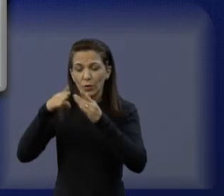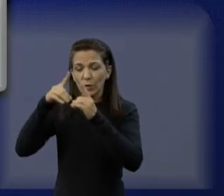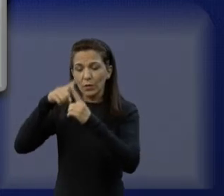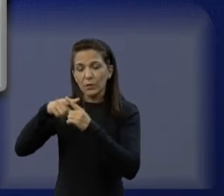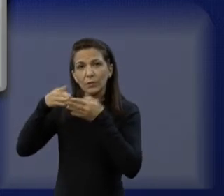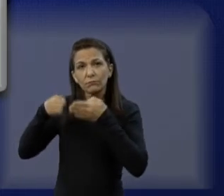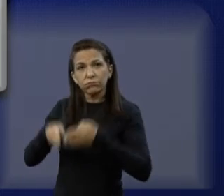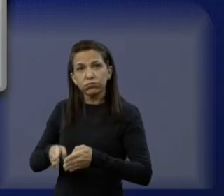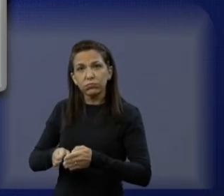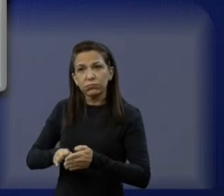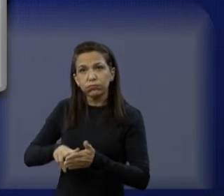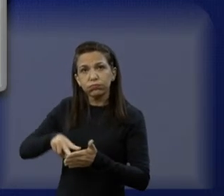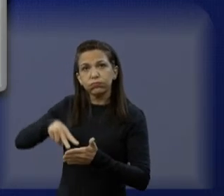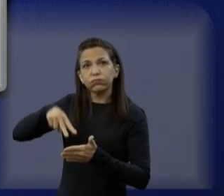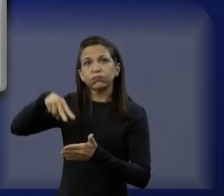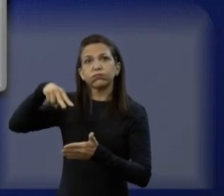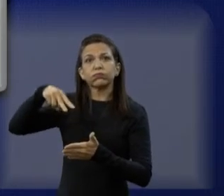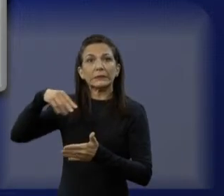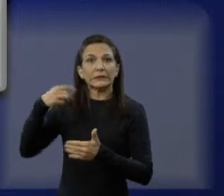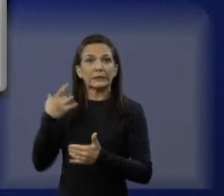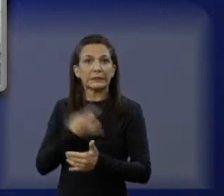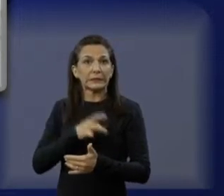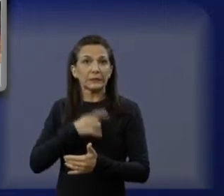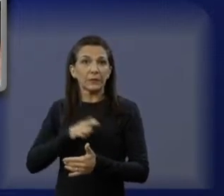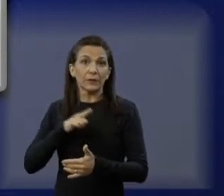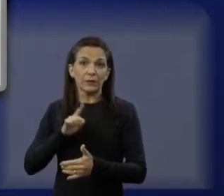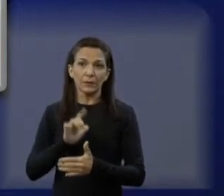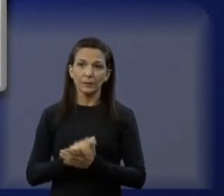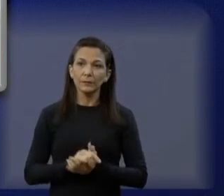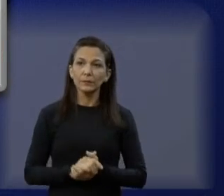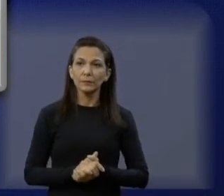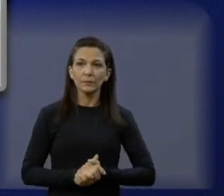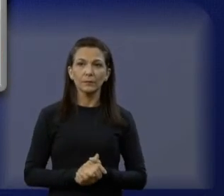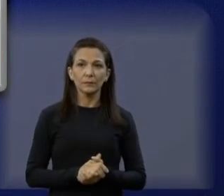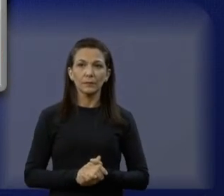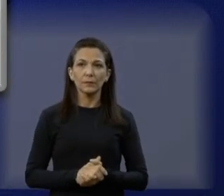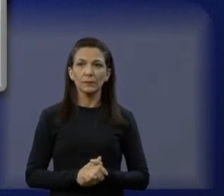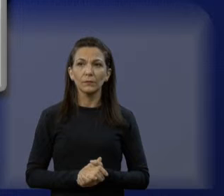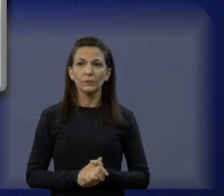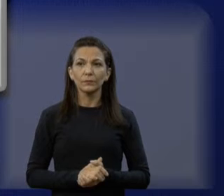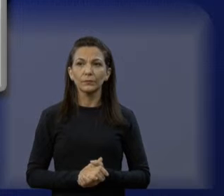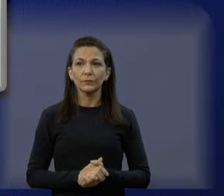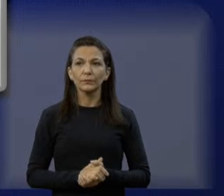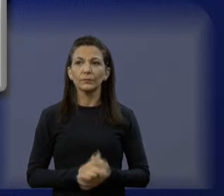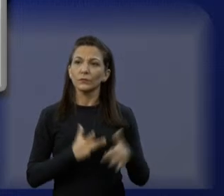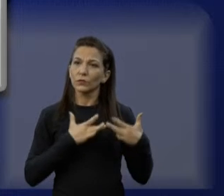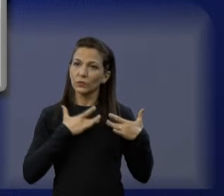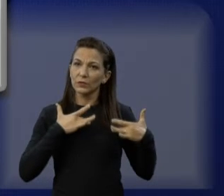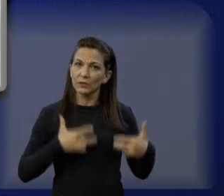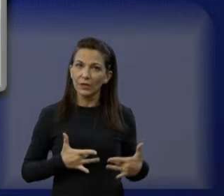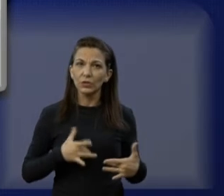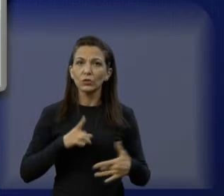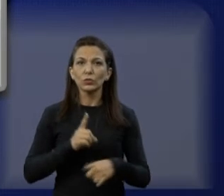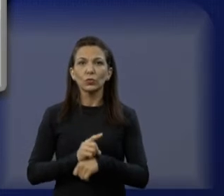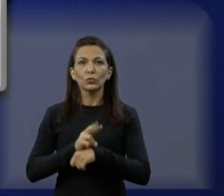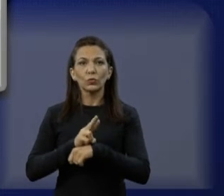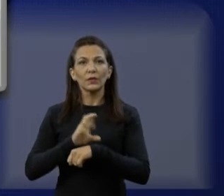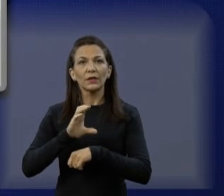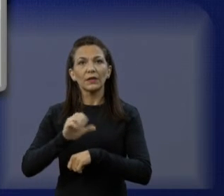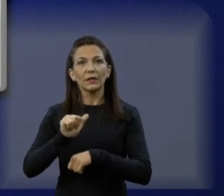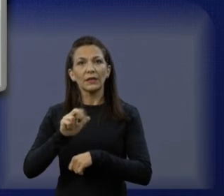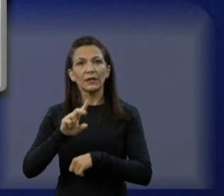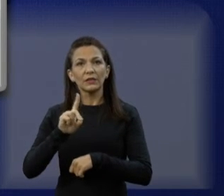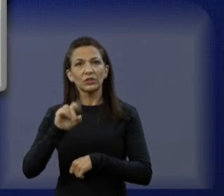né De tanto que vai Coitada da família vamos lá para o próximo por favor eu quero minha solidariedade ao doutor cardillo que ontem